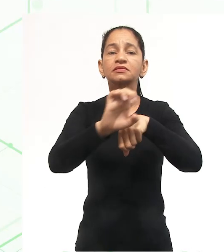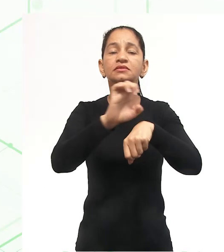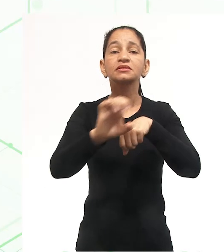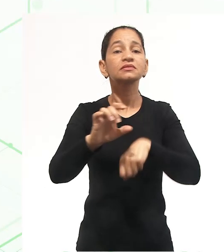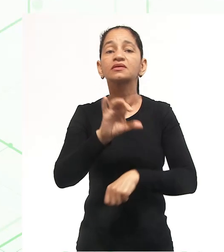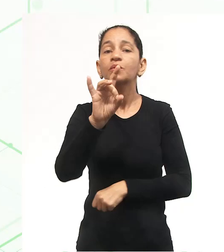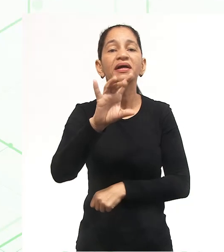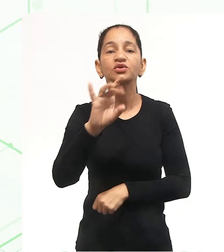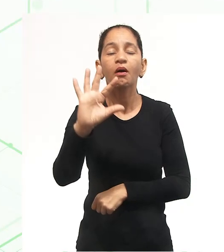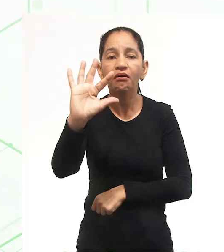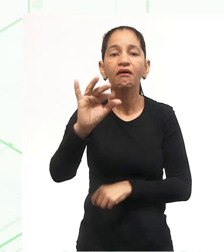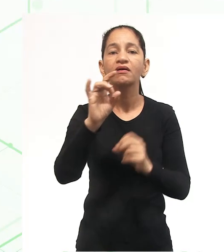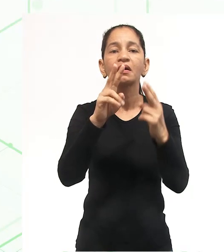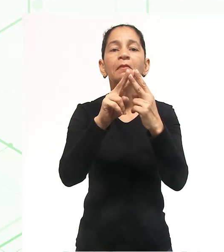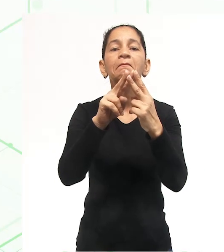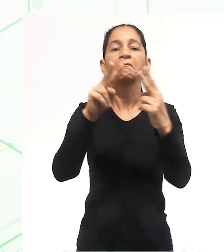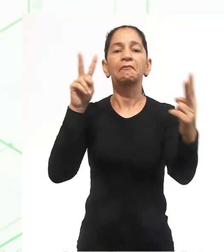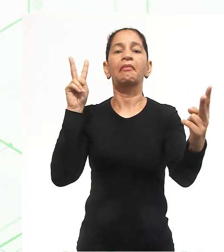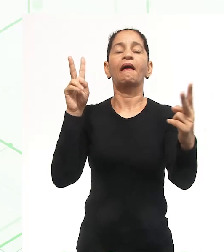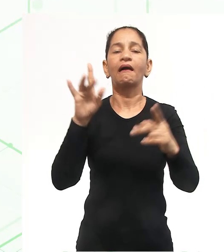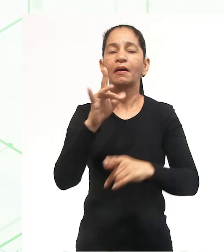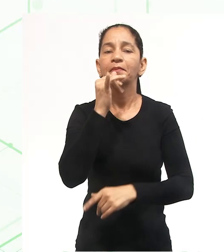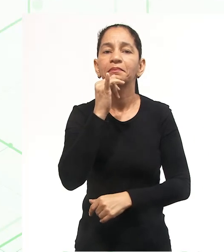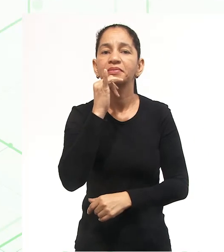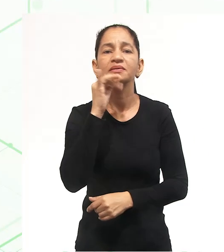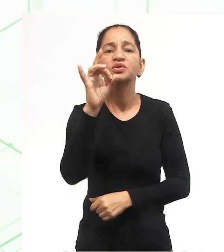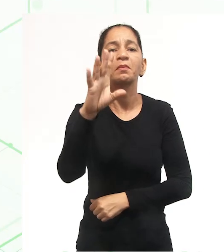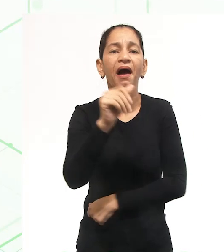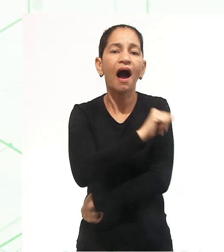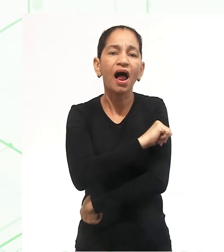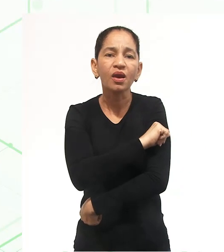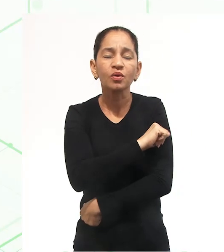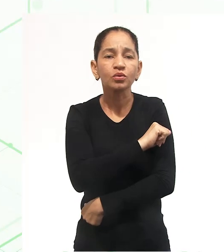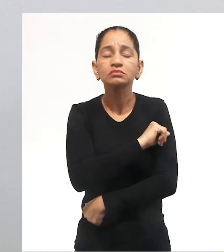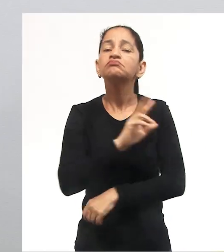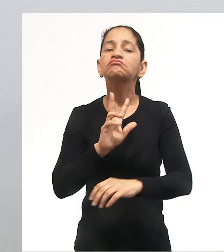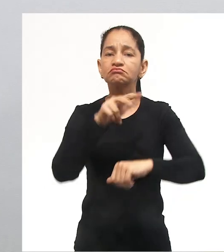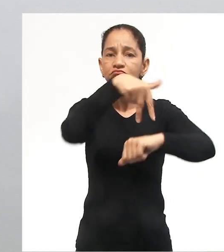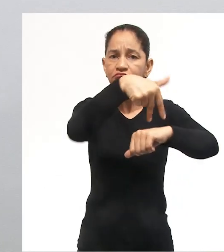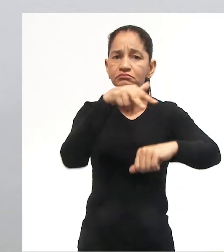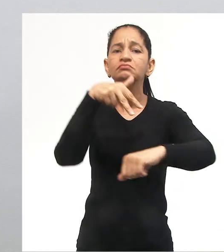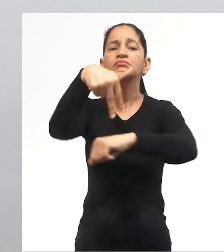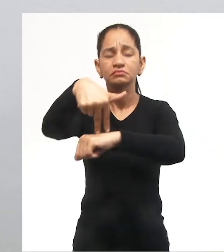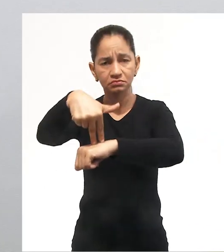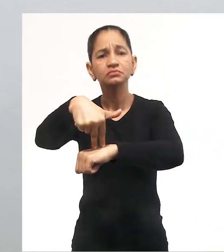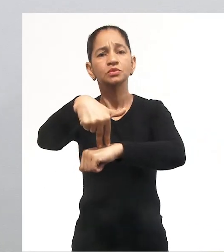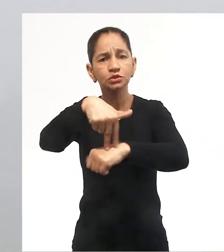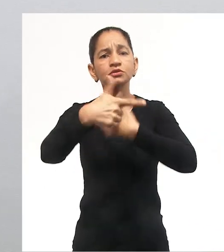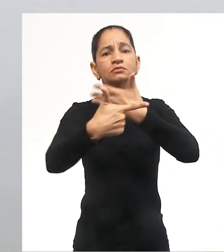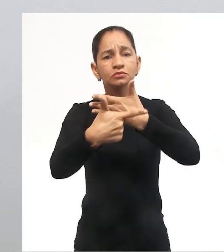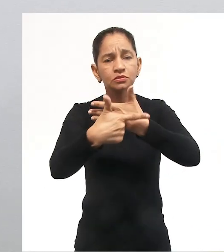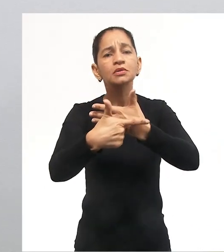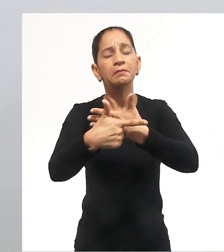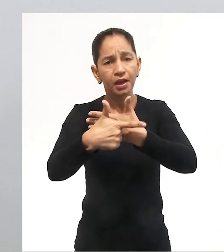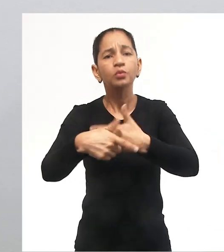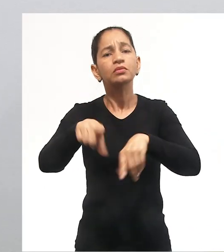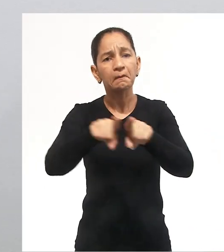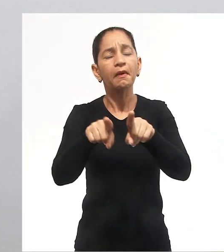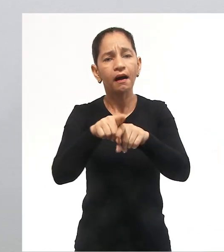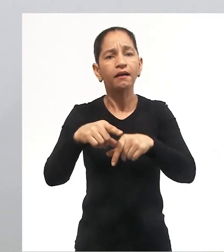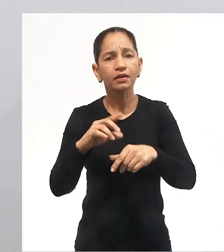não é apenas, aqui no Instituto Federal, a gente não é apenas alunos. A gente é protagonista, a gente realmente faz mudança,